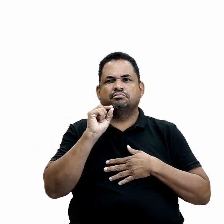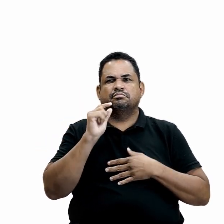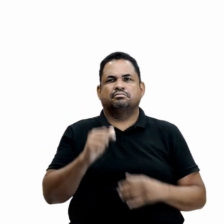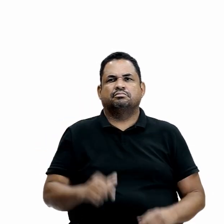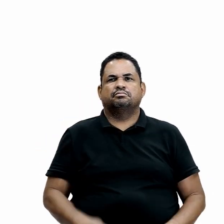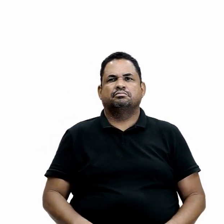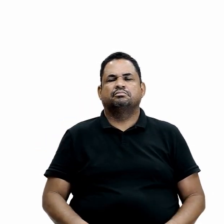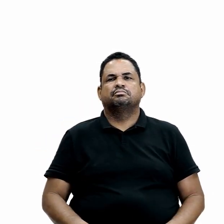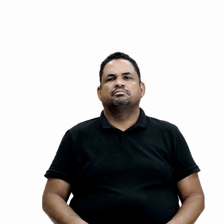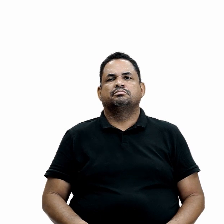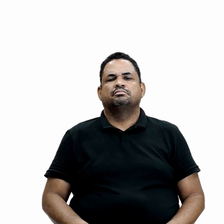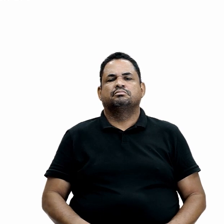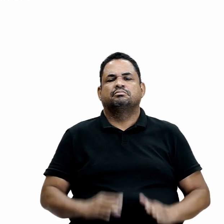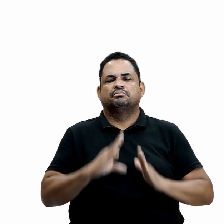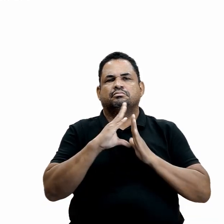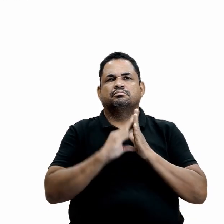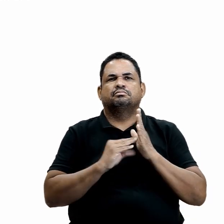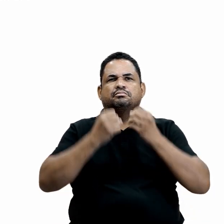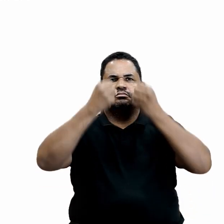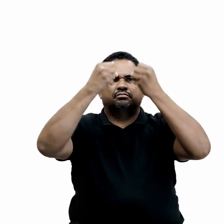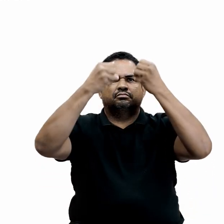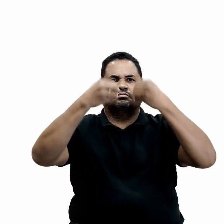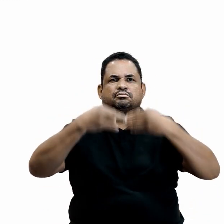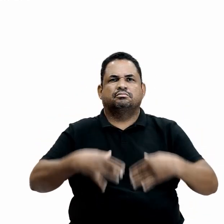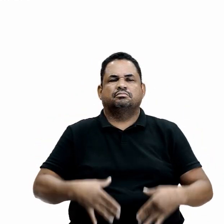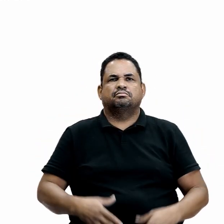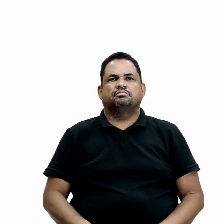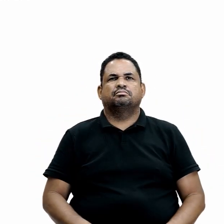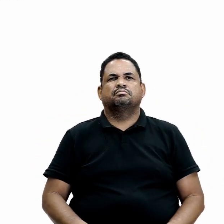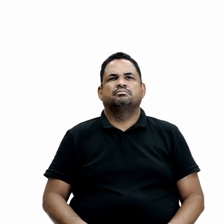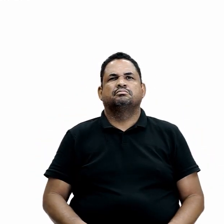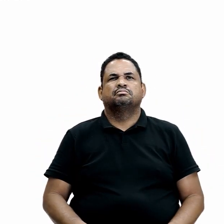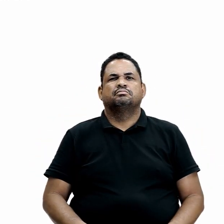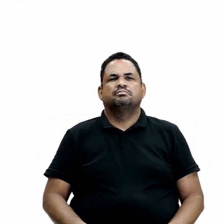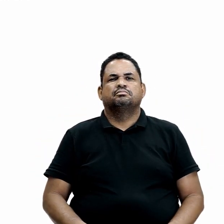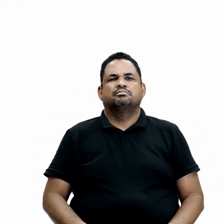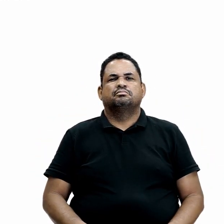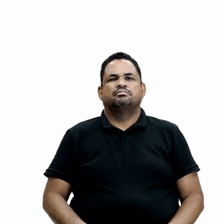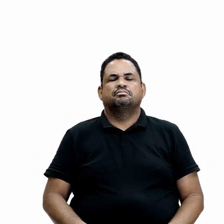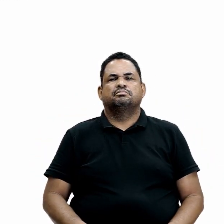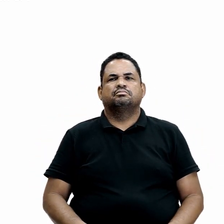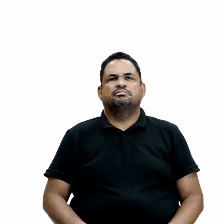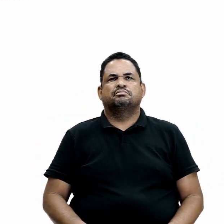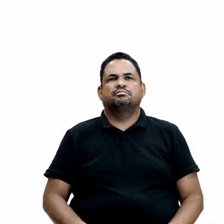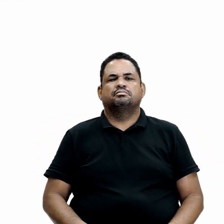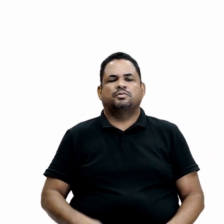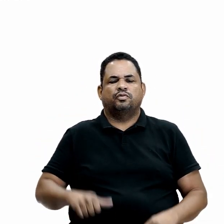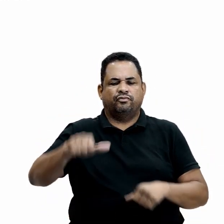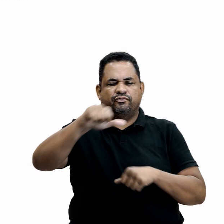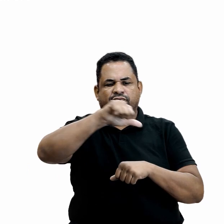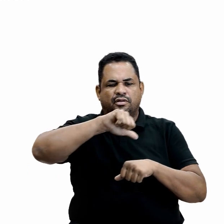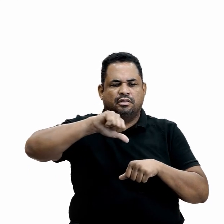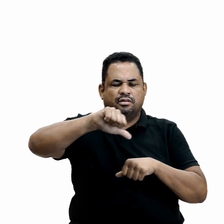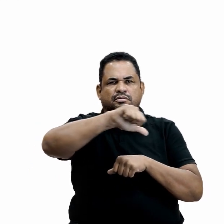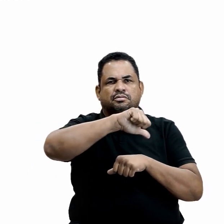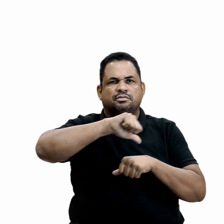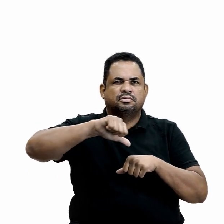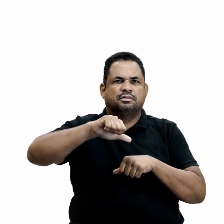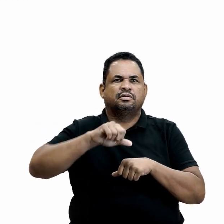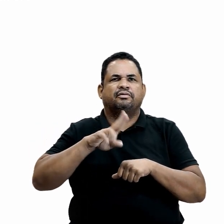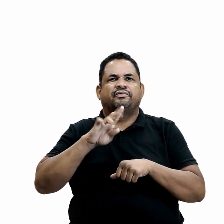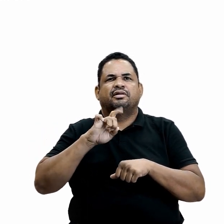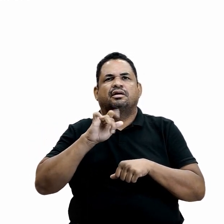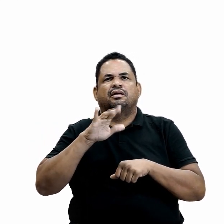sobre o conteúdo que eu estou explicando, vejamos bem. O vinagre, né? Você tem em casa aí, meu caro